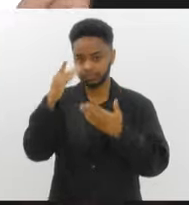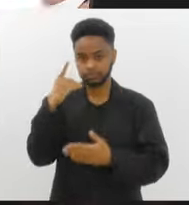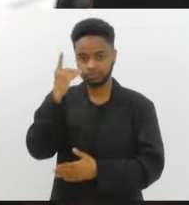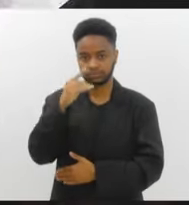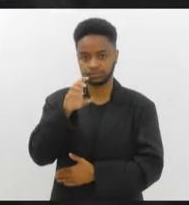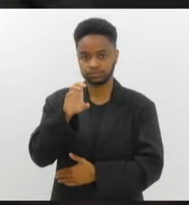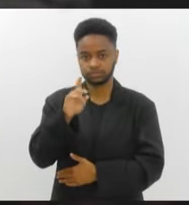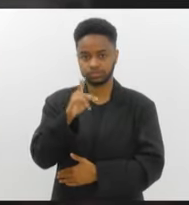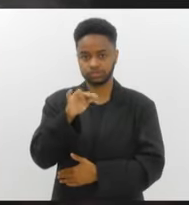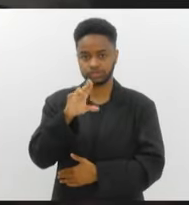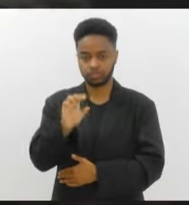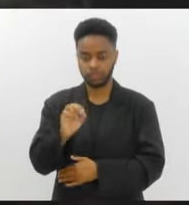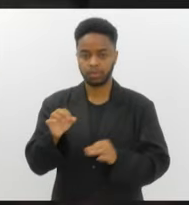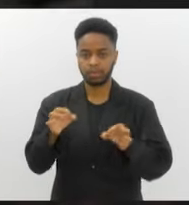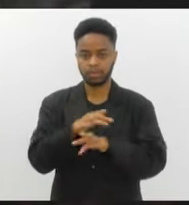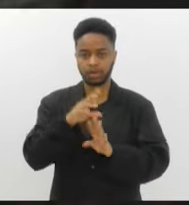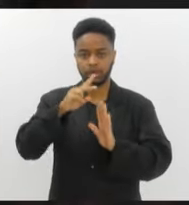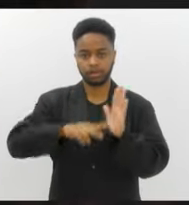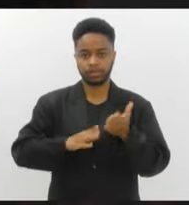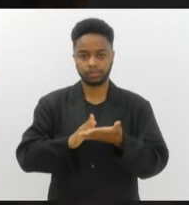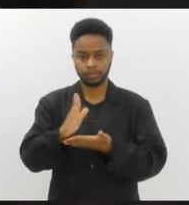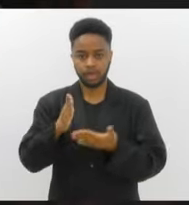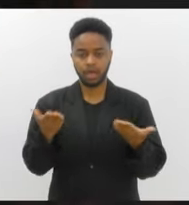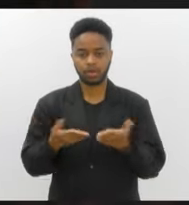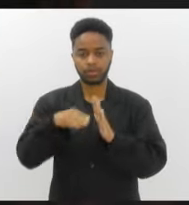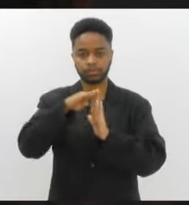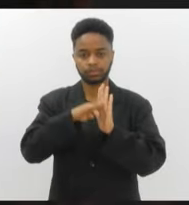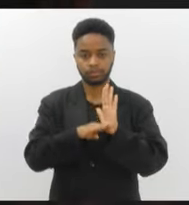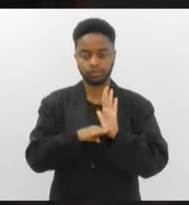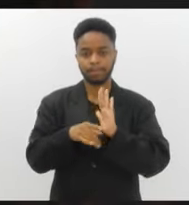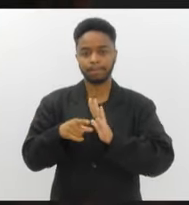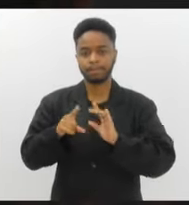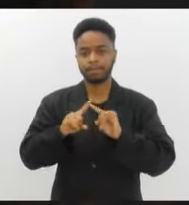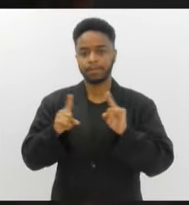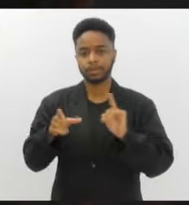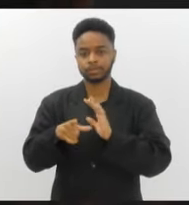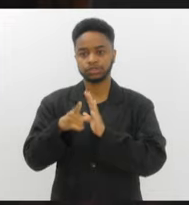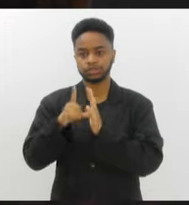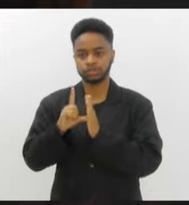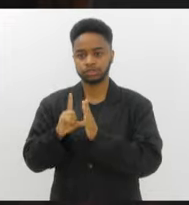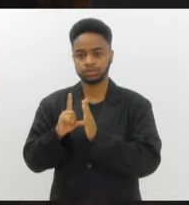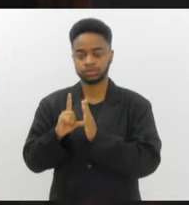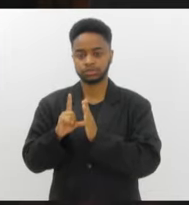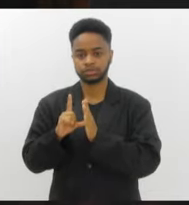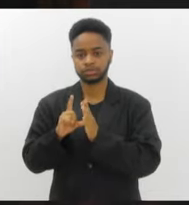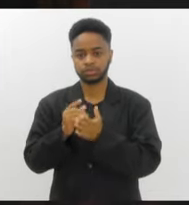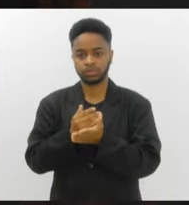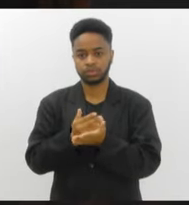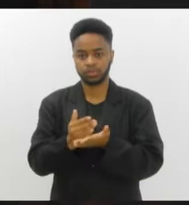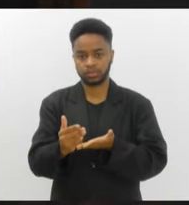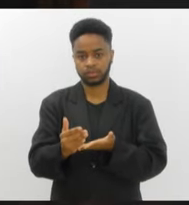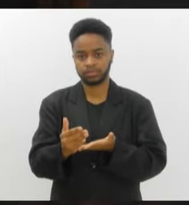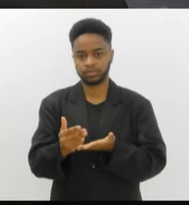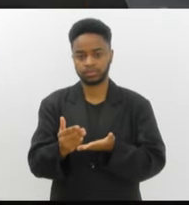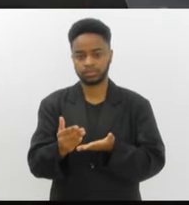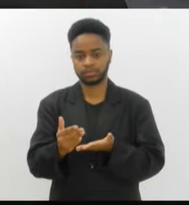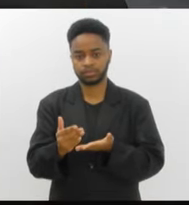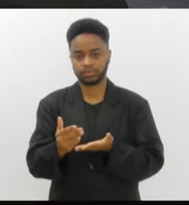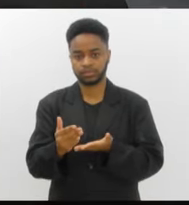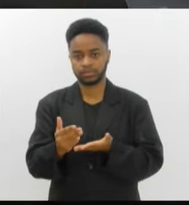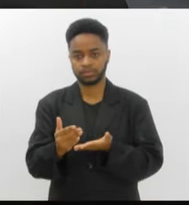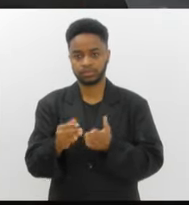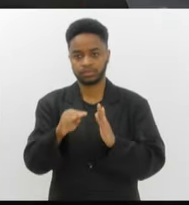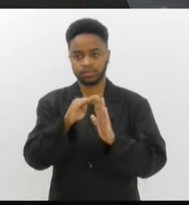Chico Machado. Lida aprovada a ata, passe a ordem do dia. Antes, porém, de começar a